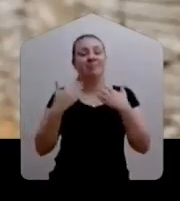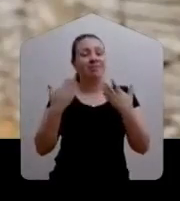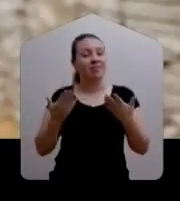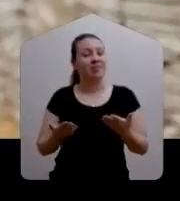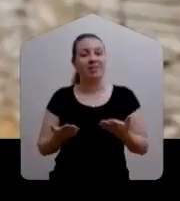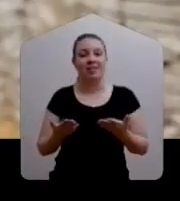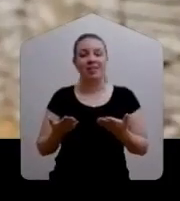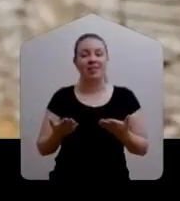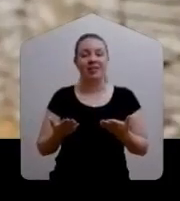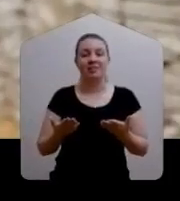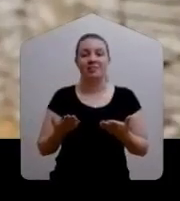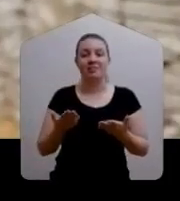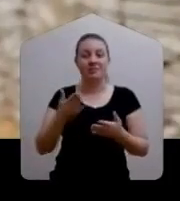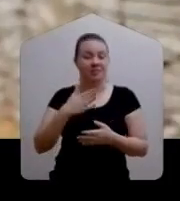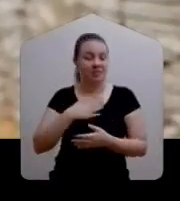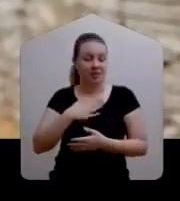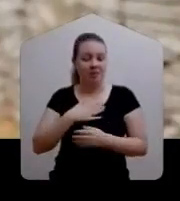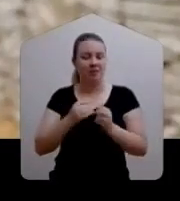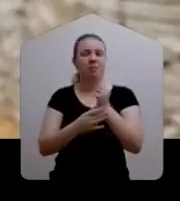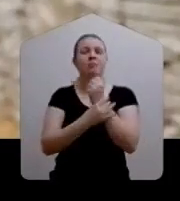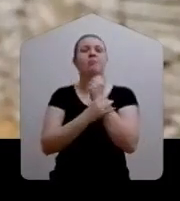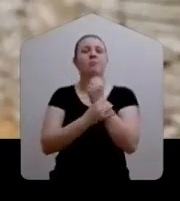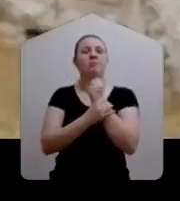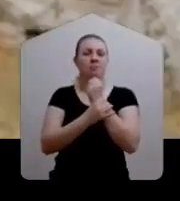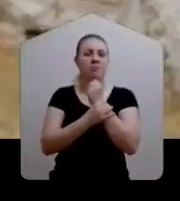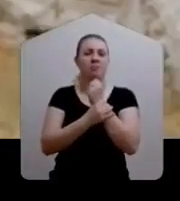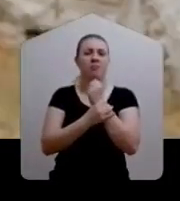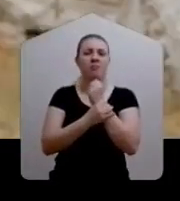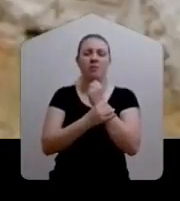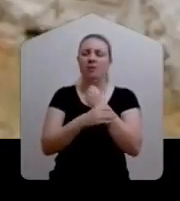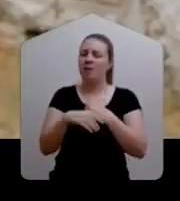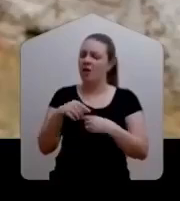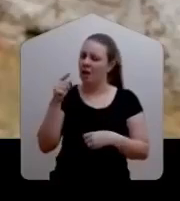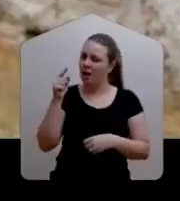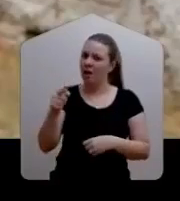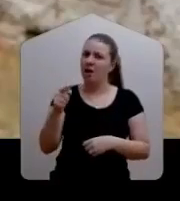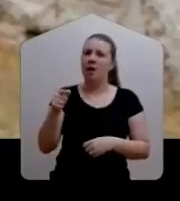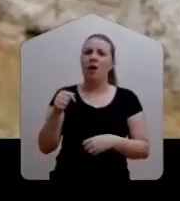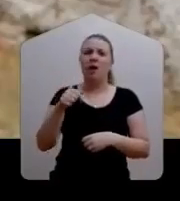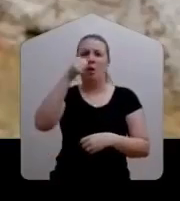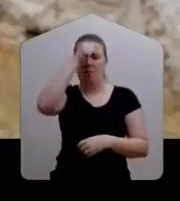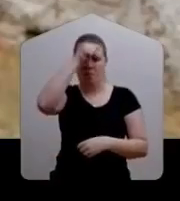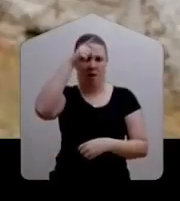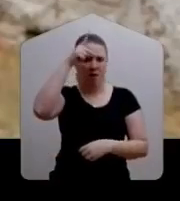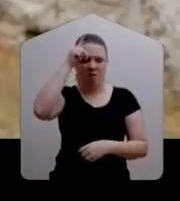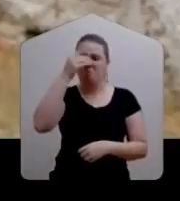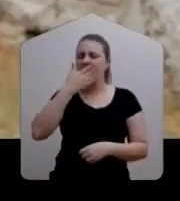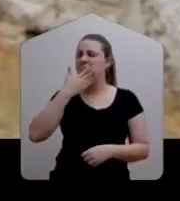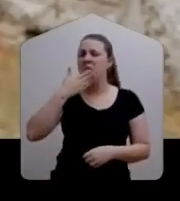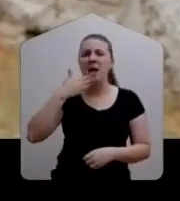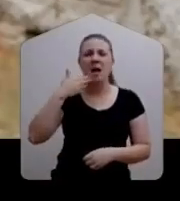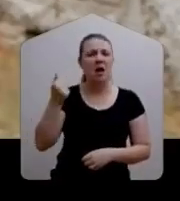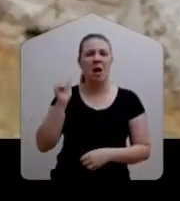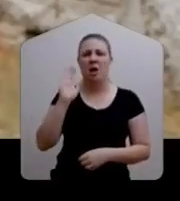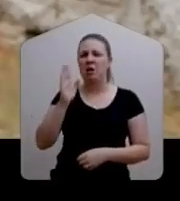aí porque é a minha segurança. Essa gestão é uma das melhores que eu já vi.